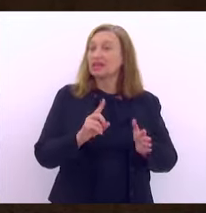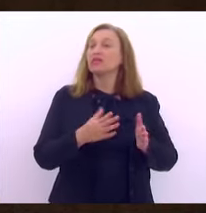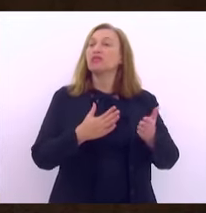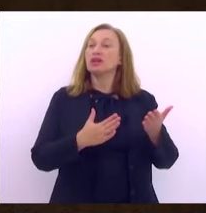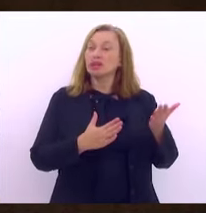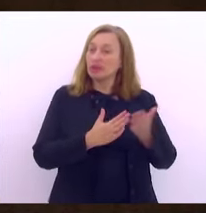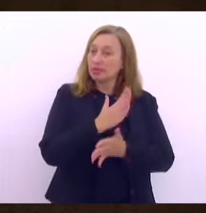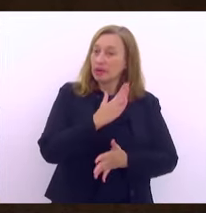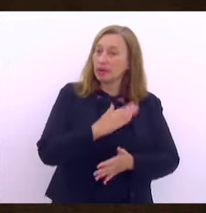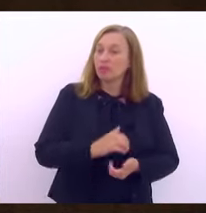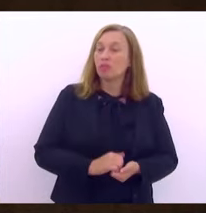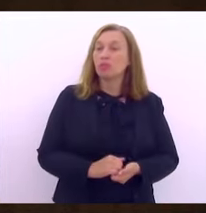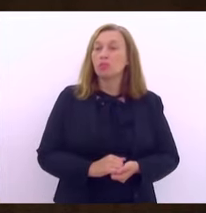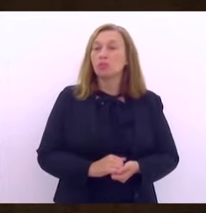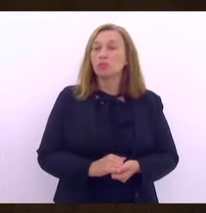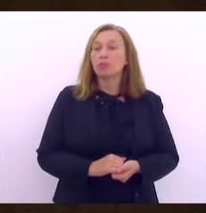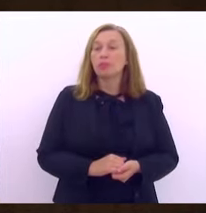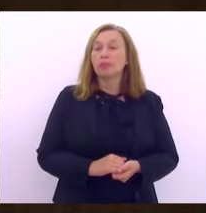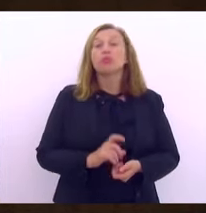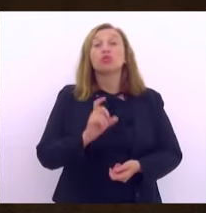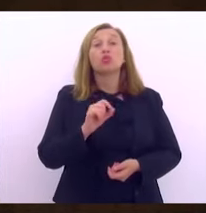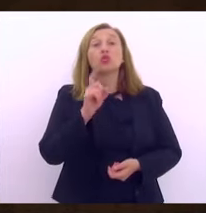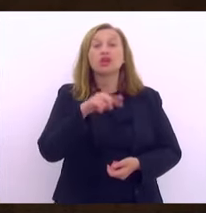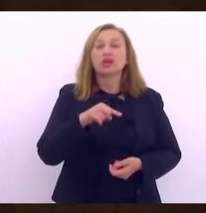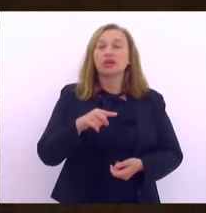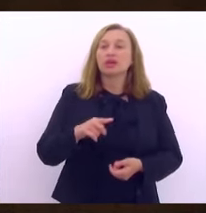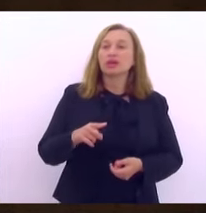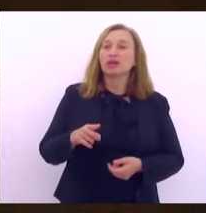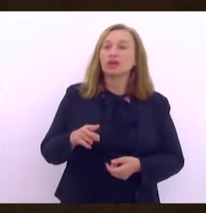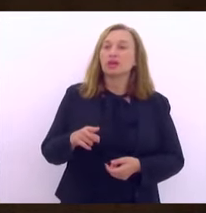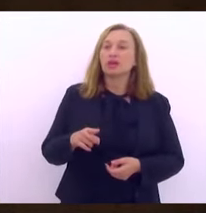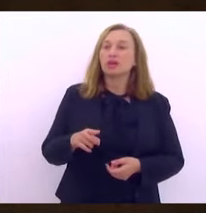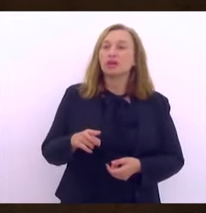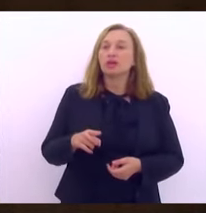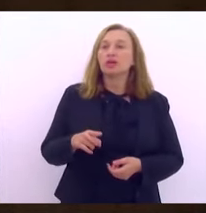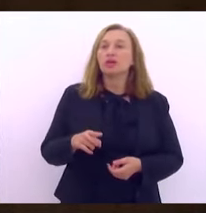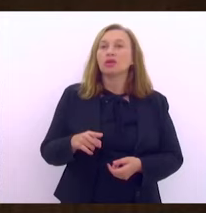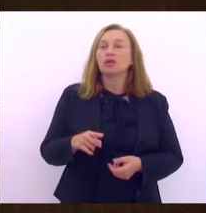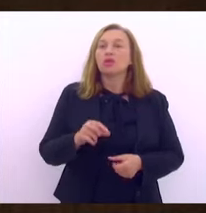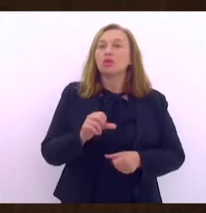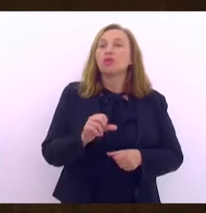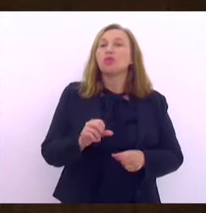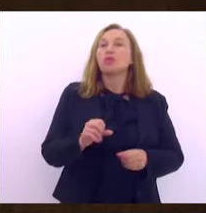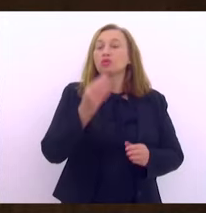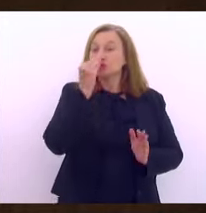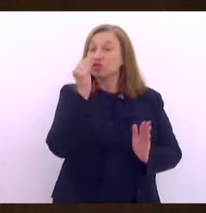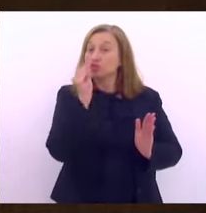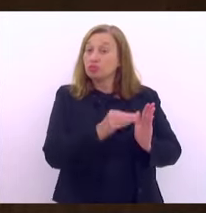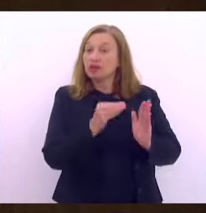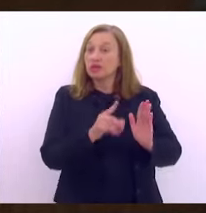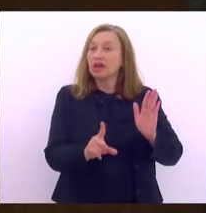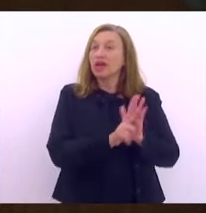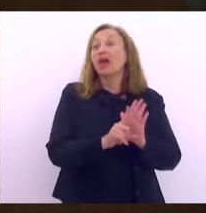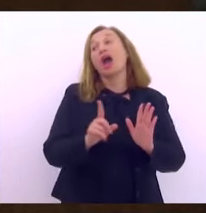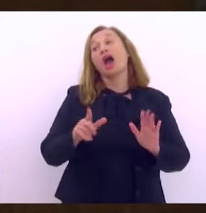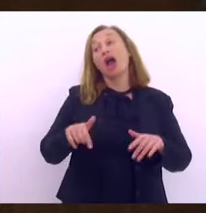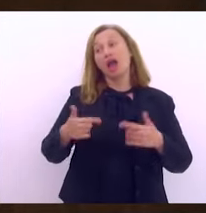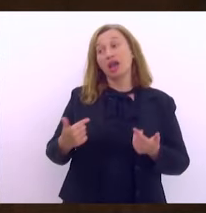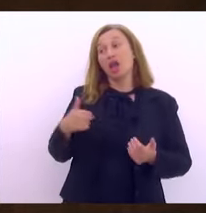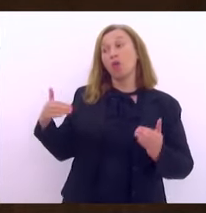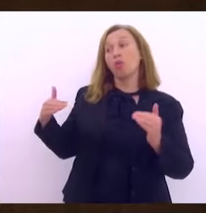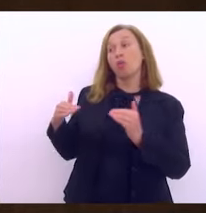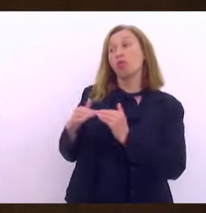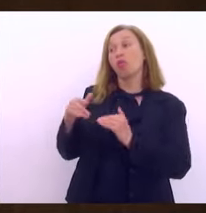sancionada. E o que é a deformação dessa lei? Porque aí eu estou com vocês